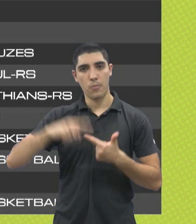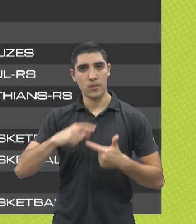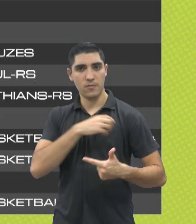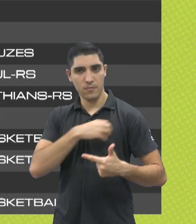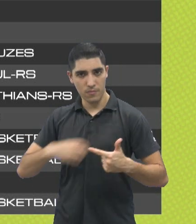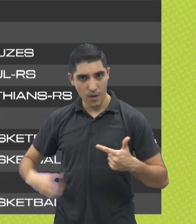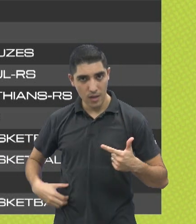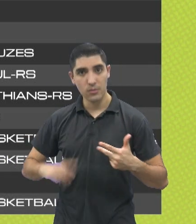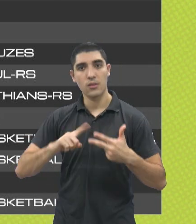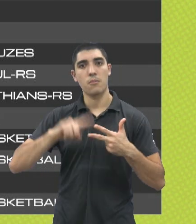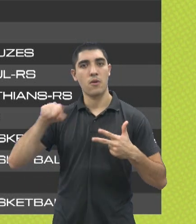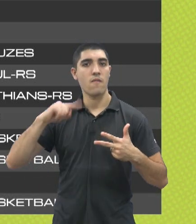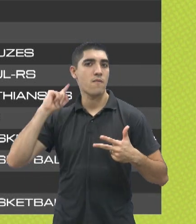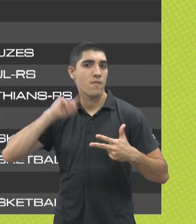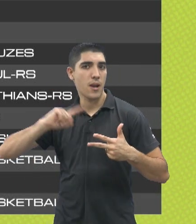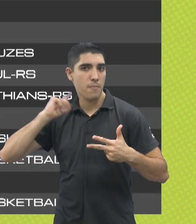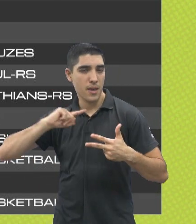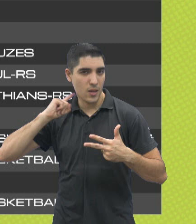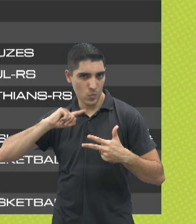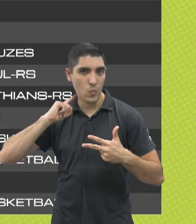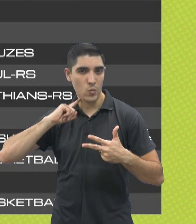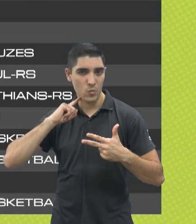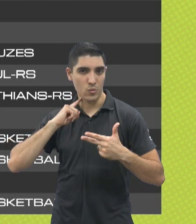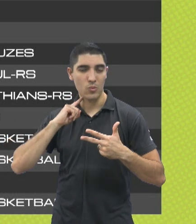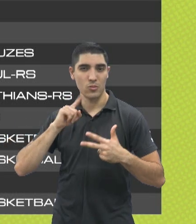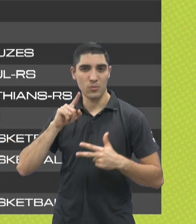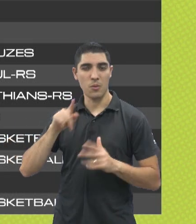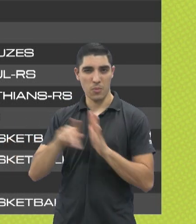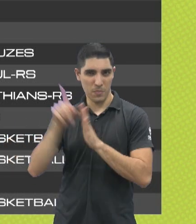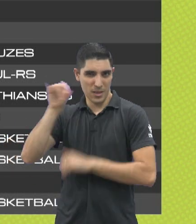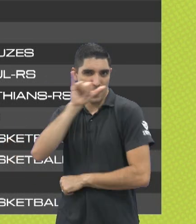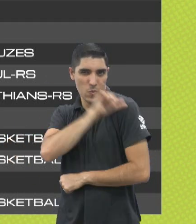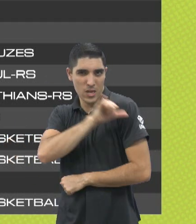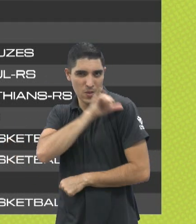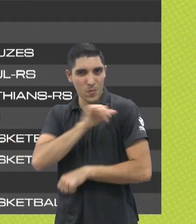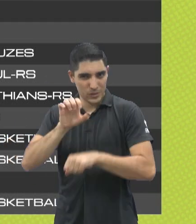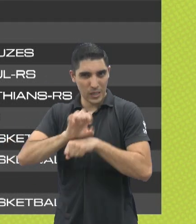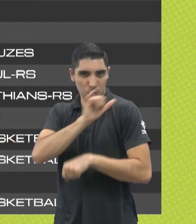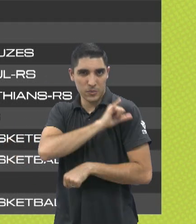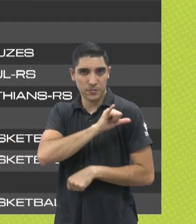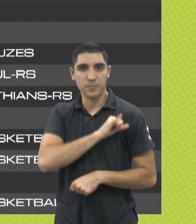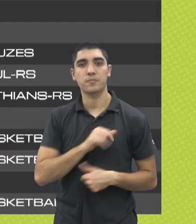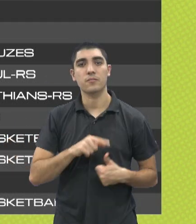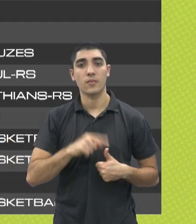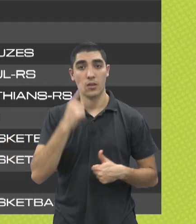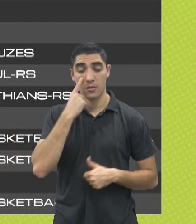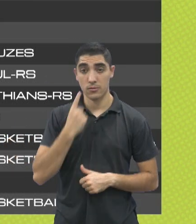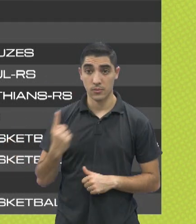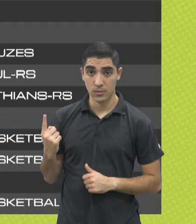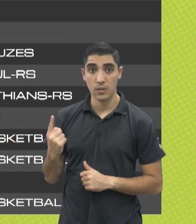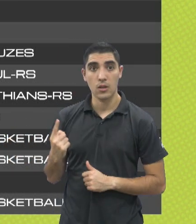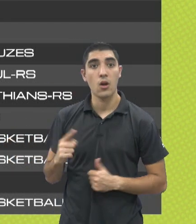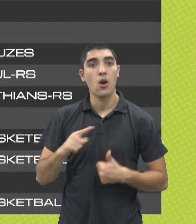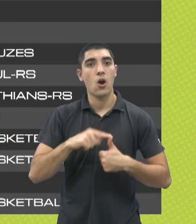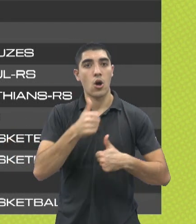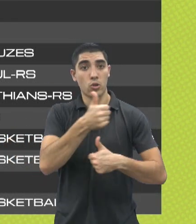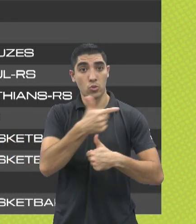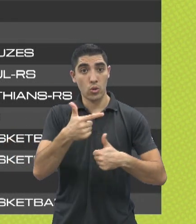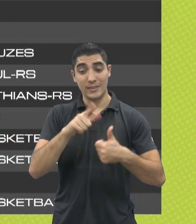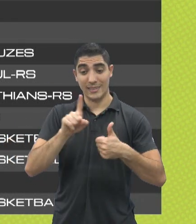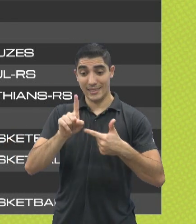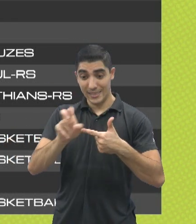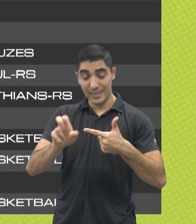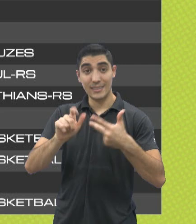depois o Flamengo aqui, ó. Contra o Flamengo também, ó, pauleira, contra o Vasco também ali. Você vê as datas, né? 12, 15, 17,